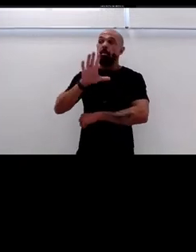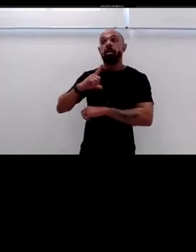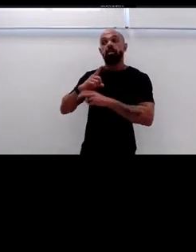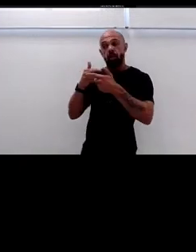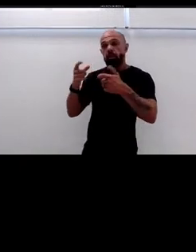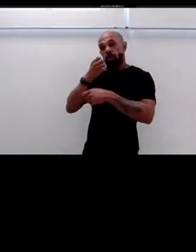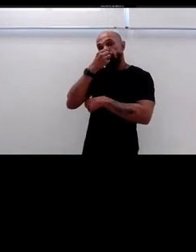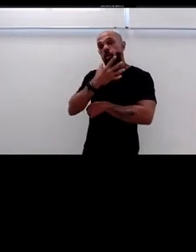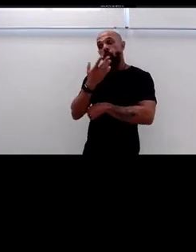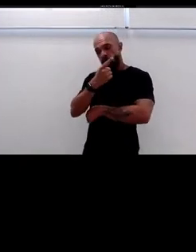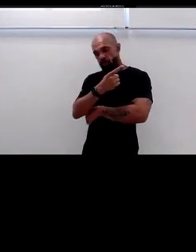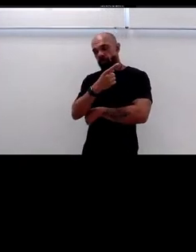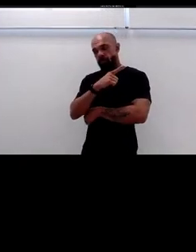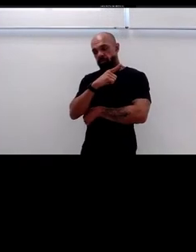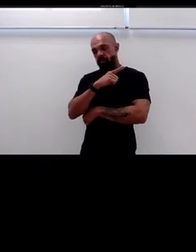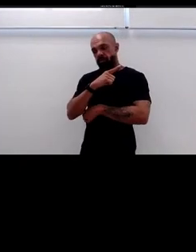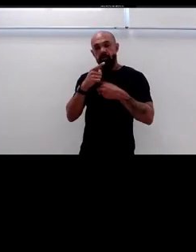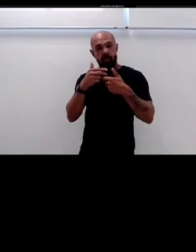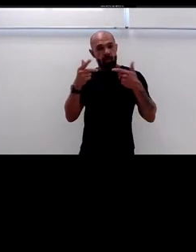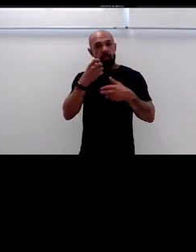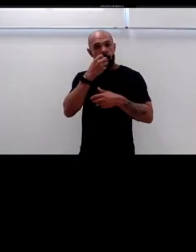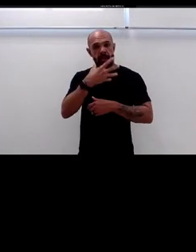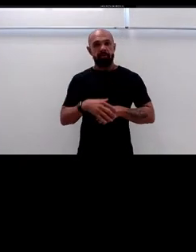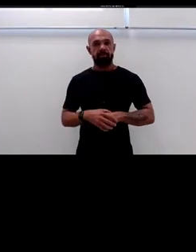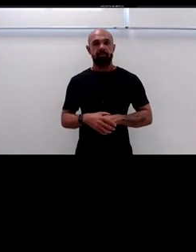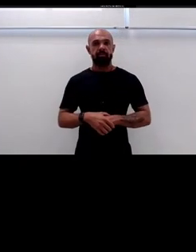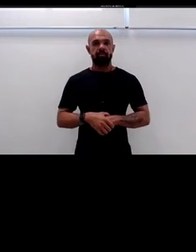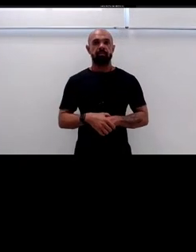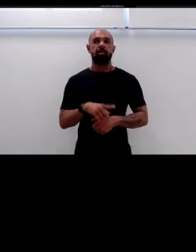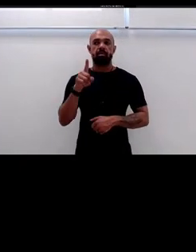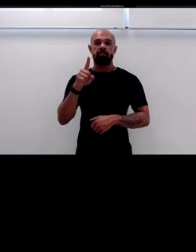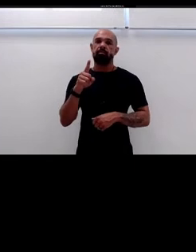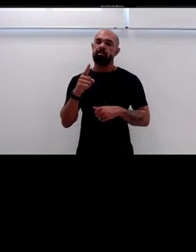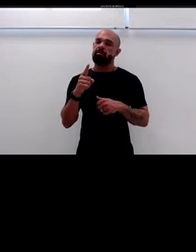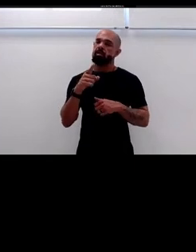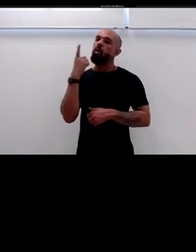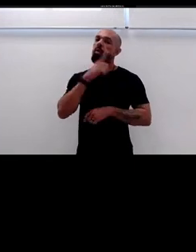nele. Tem coisa... Você marcou seu gol.